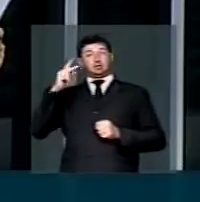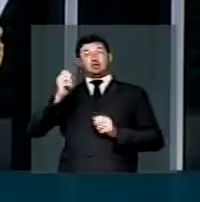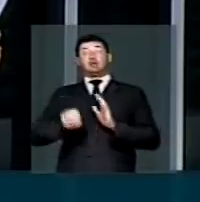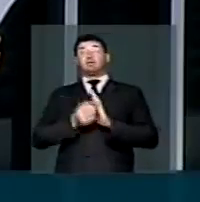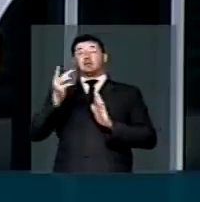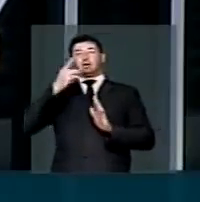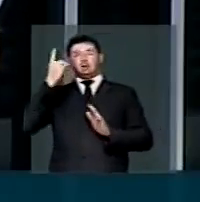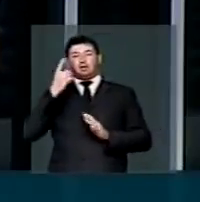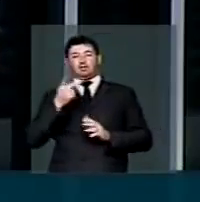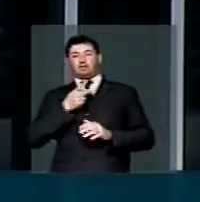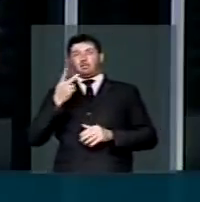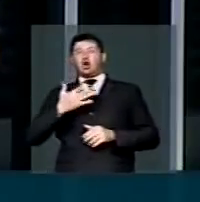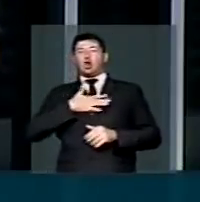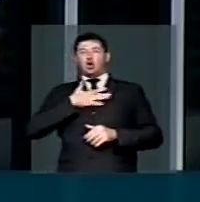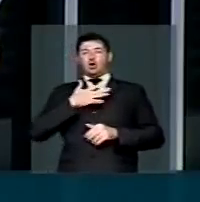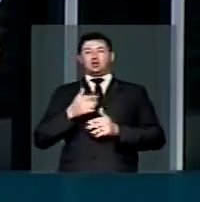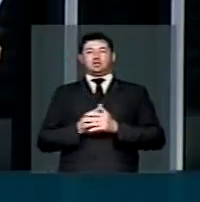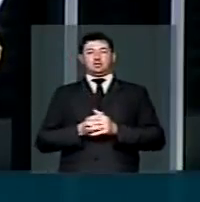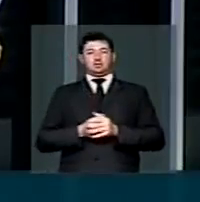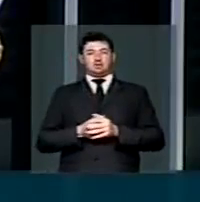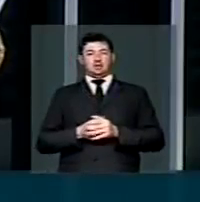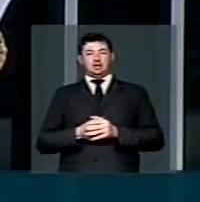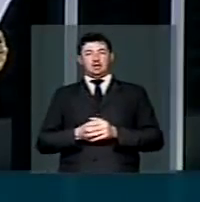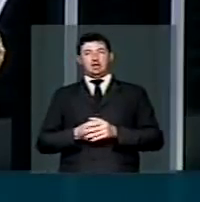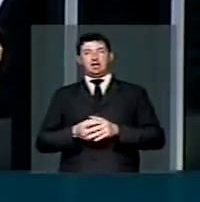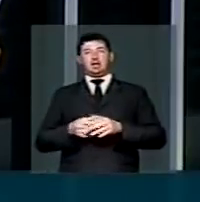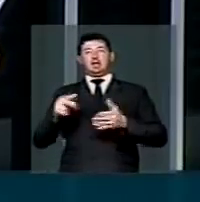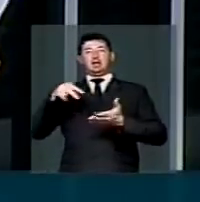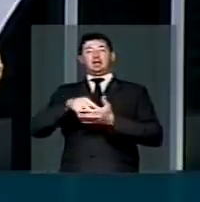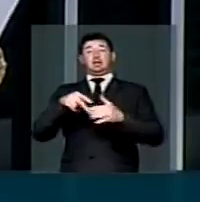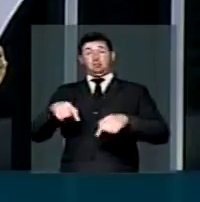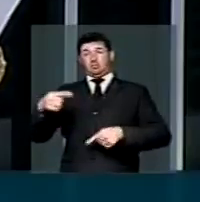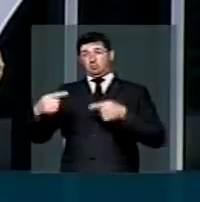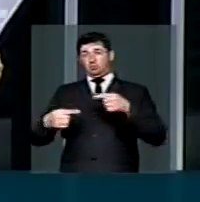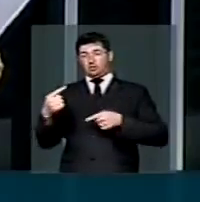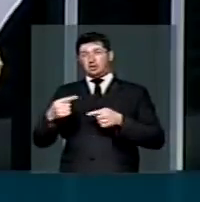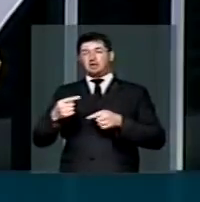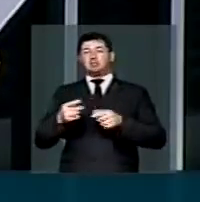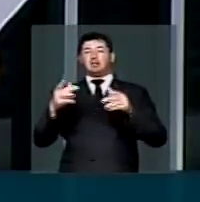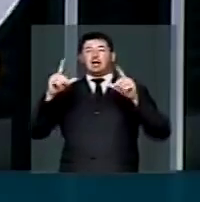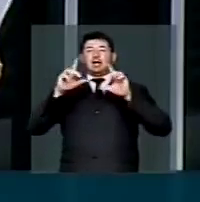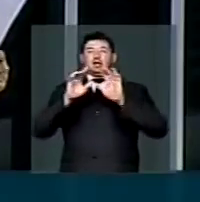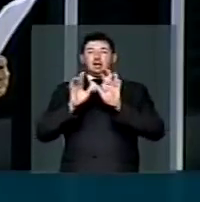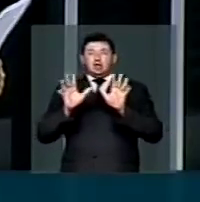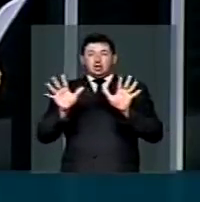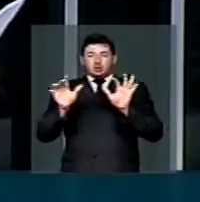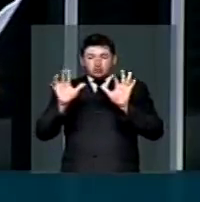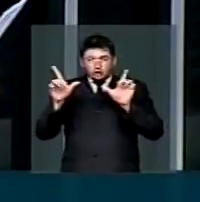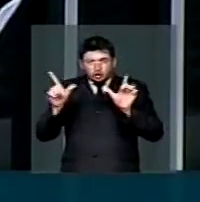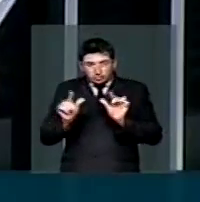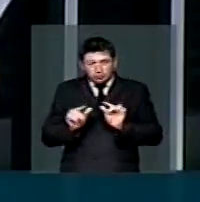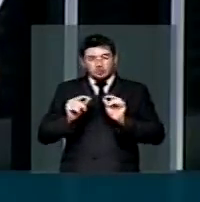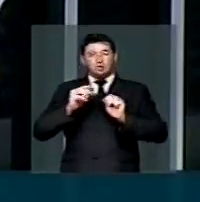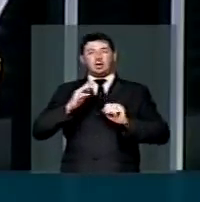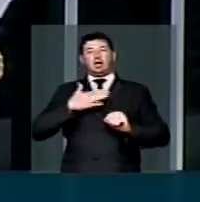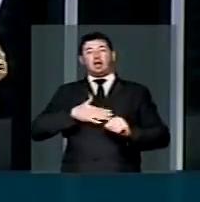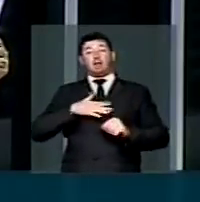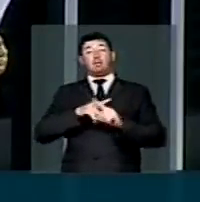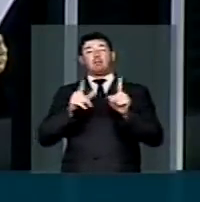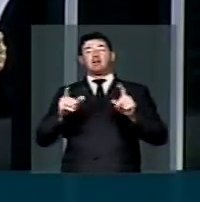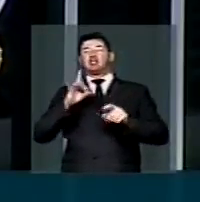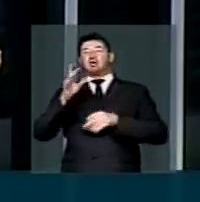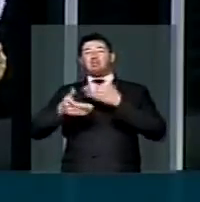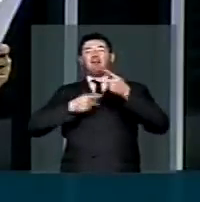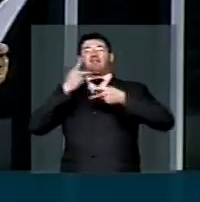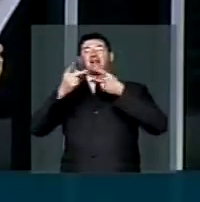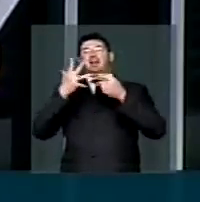muitos parlamentares gostam de utilizar na tribuna e em todos os debates para suavizar os contrários, mas que só usam para